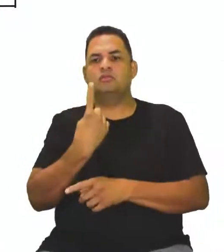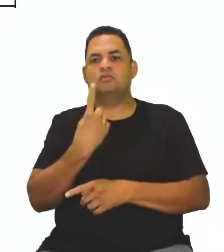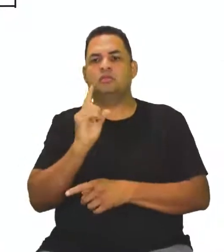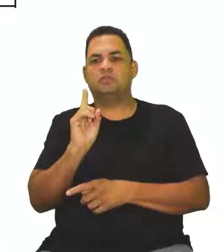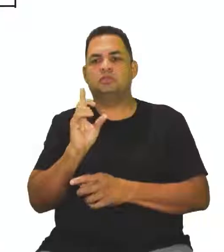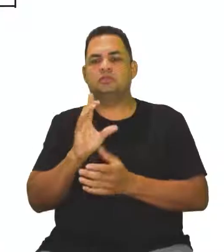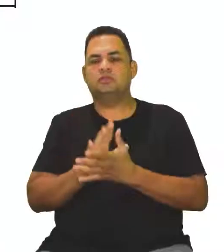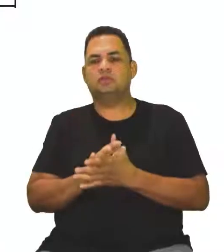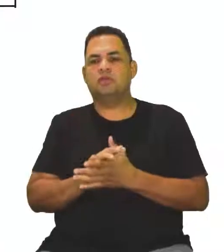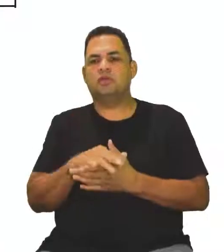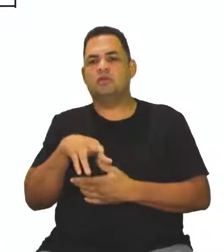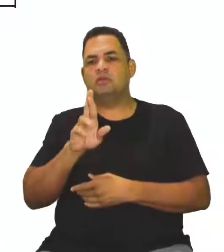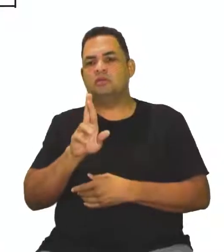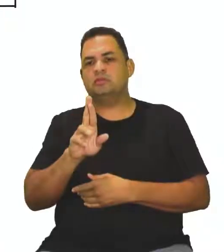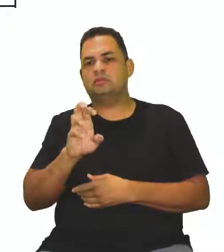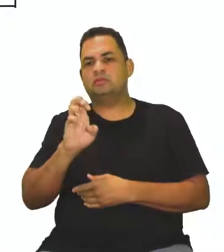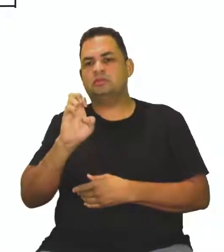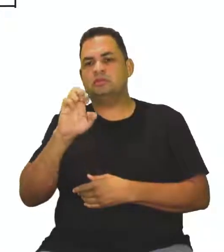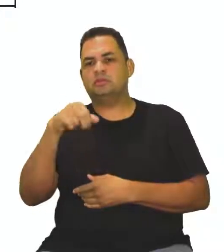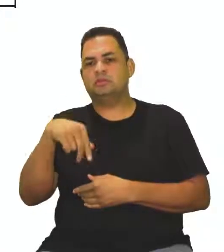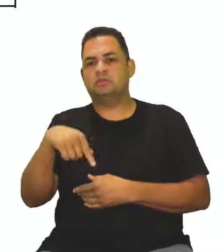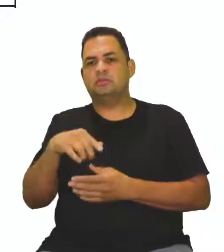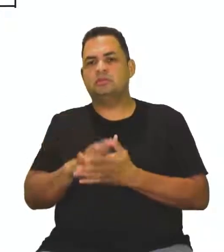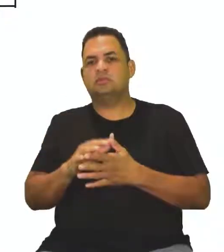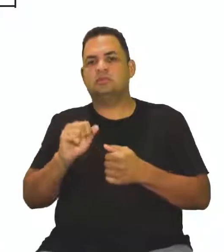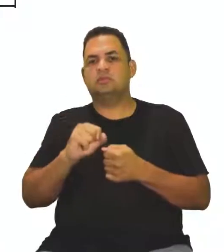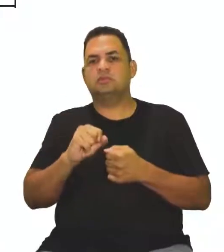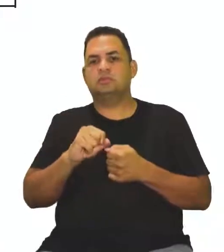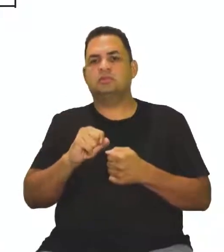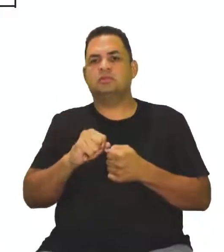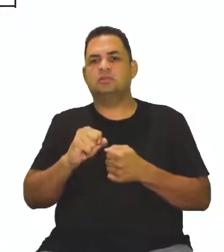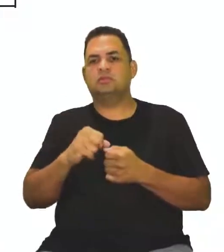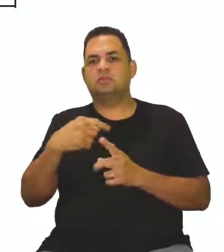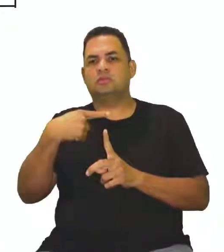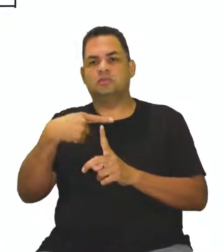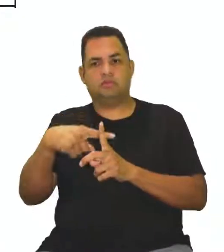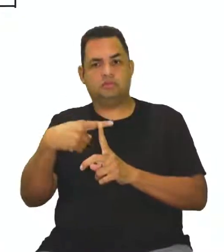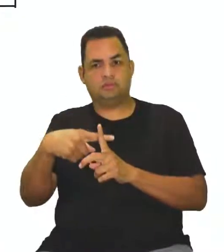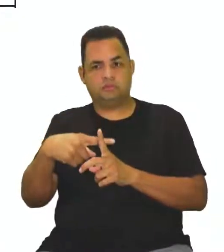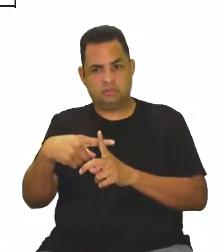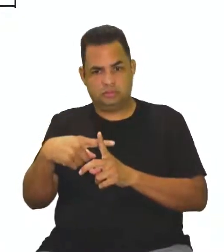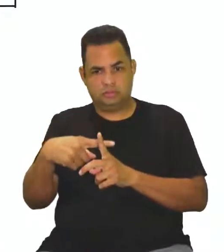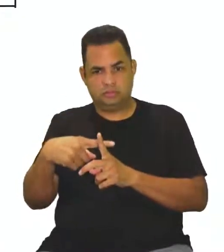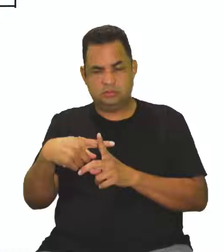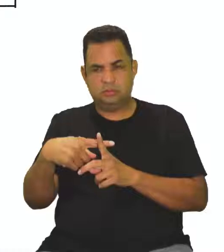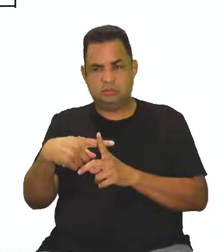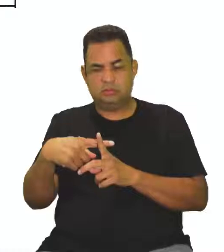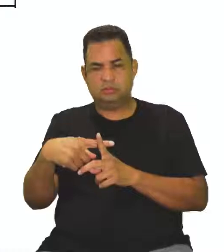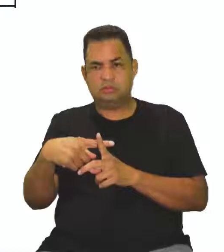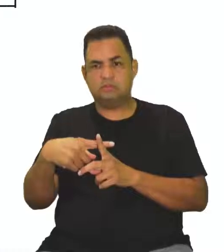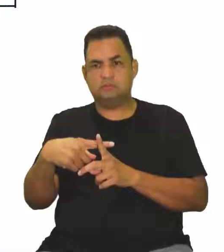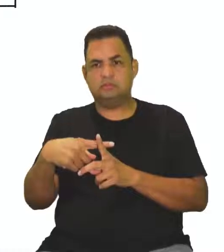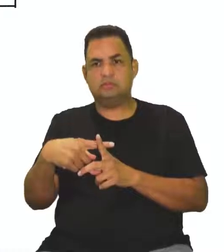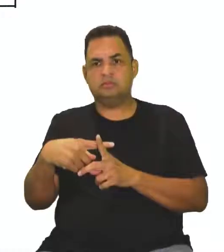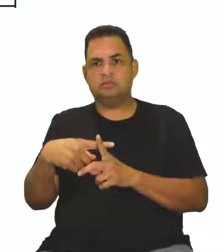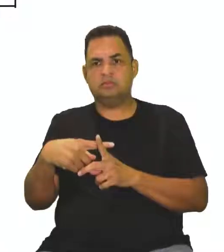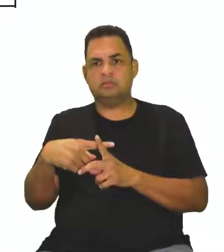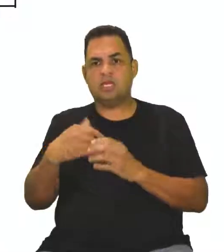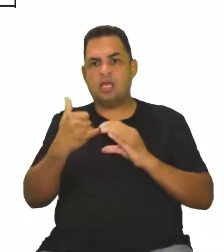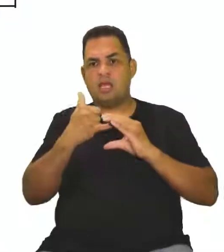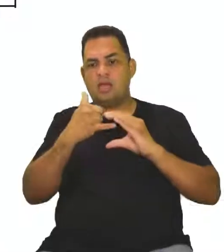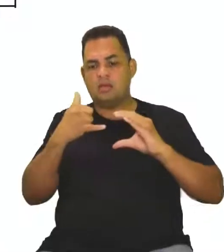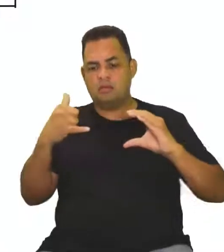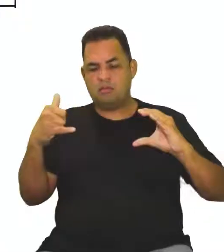resistência equivalente para esse circuito, em série, o que a gente faz? Soma, né, pessoal? Correto? E a corrente que vai